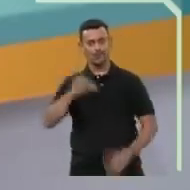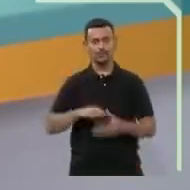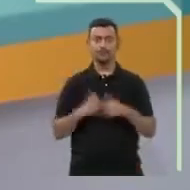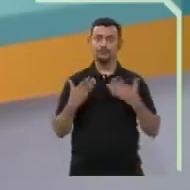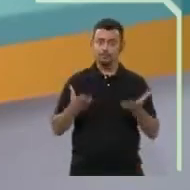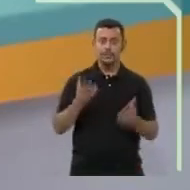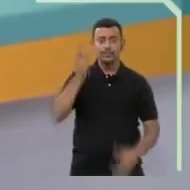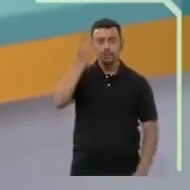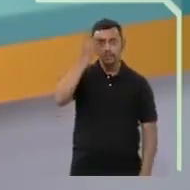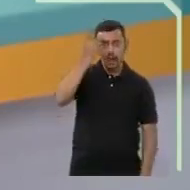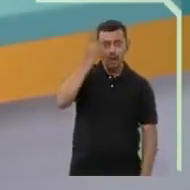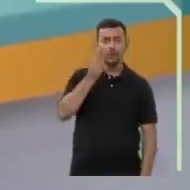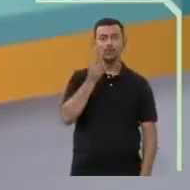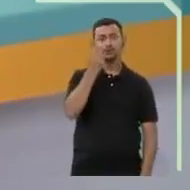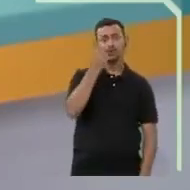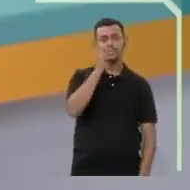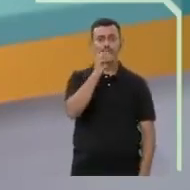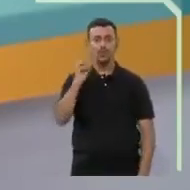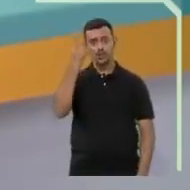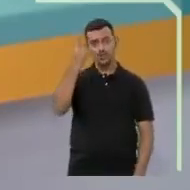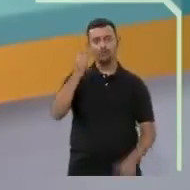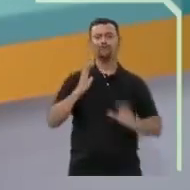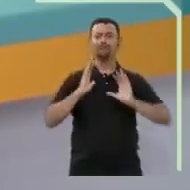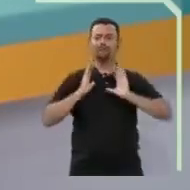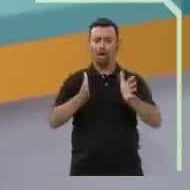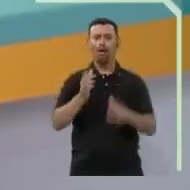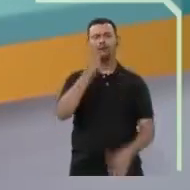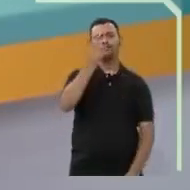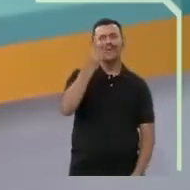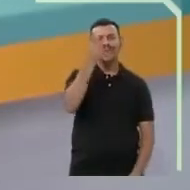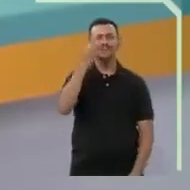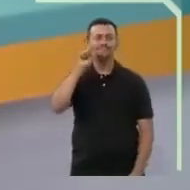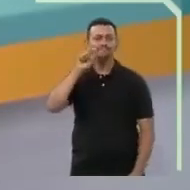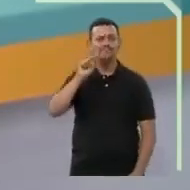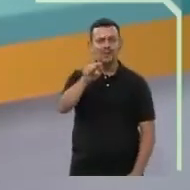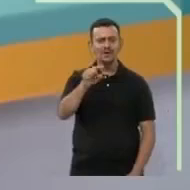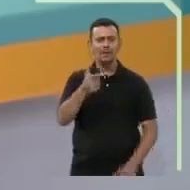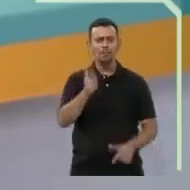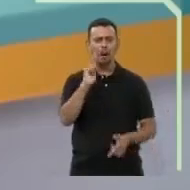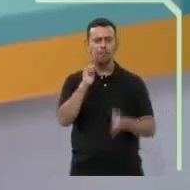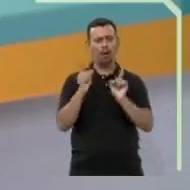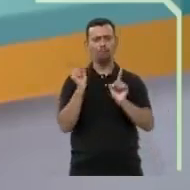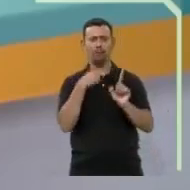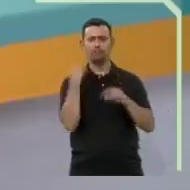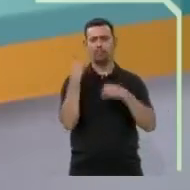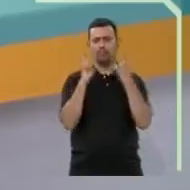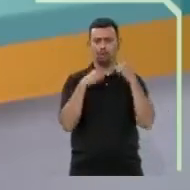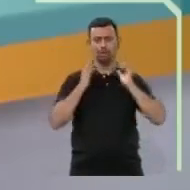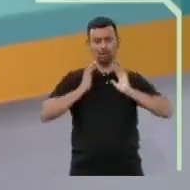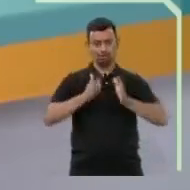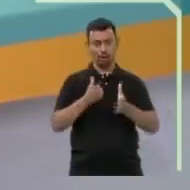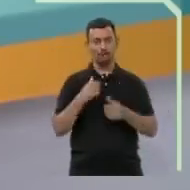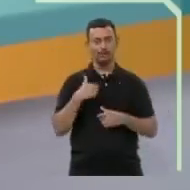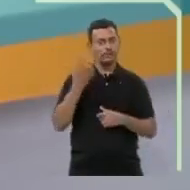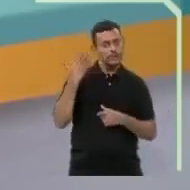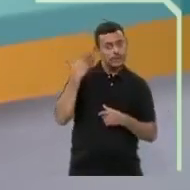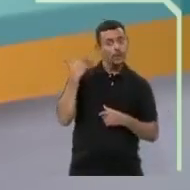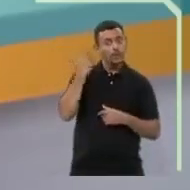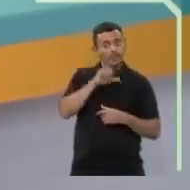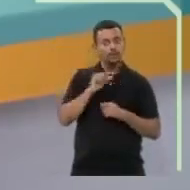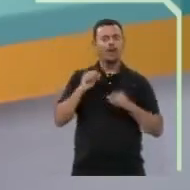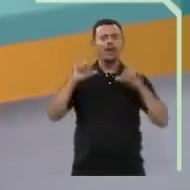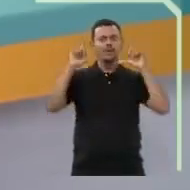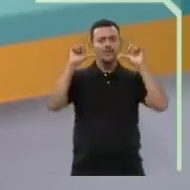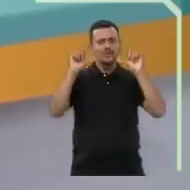2001 13 mil assassinatos. Talvez o candidato não saiba. Nós reduzimos para 11, 9,